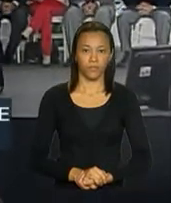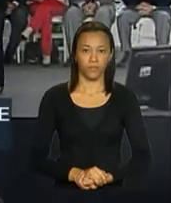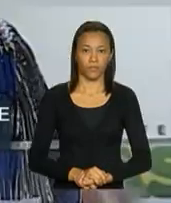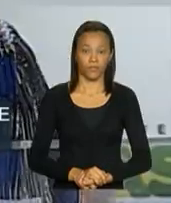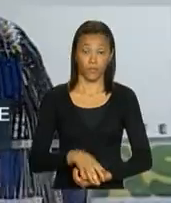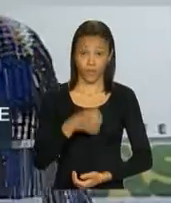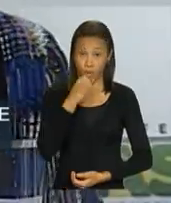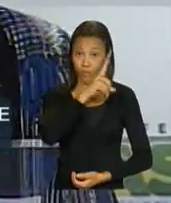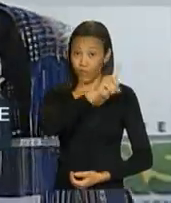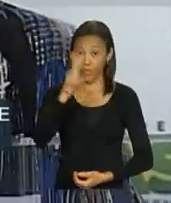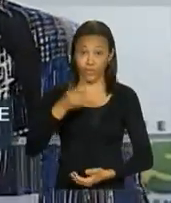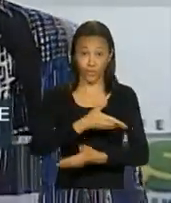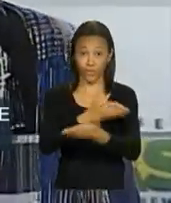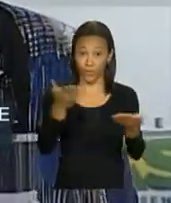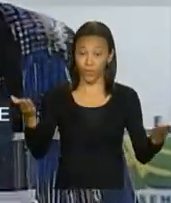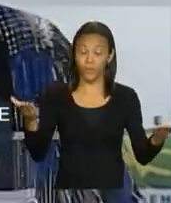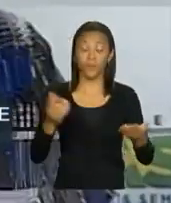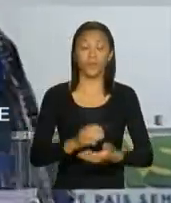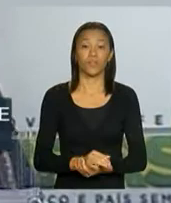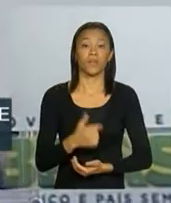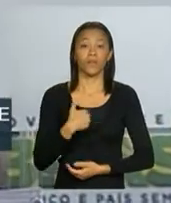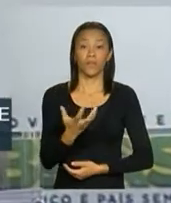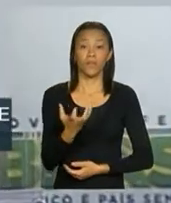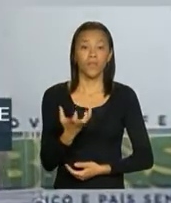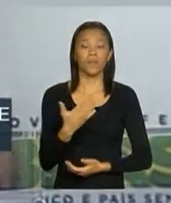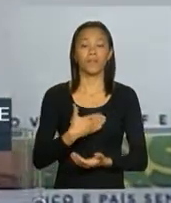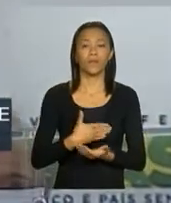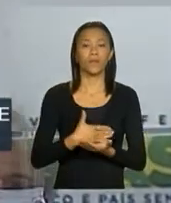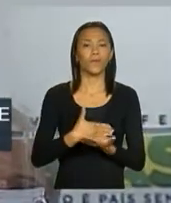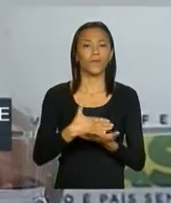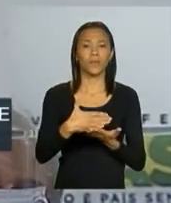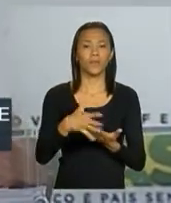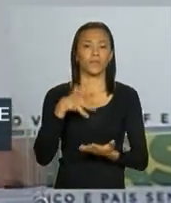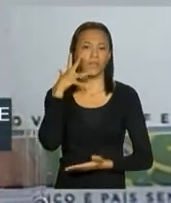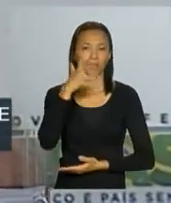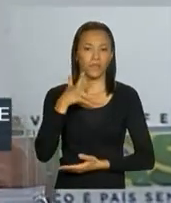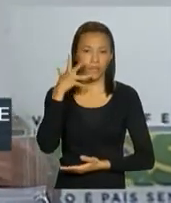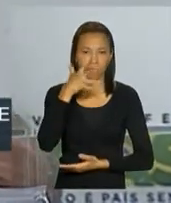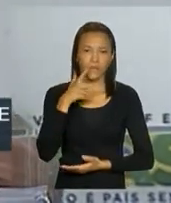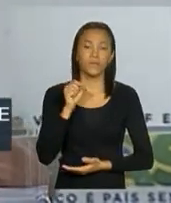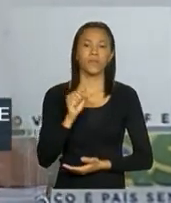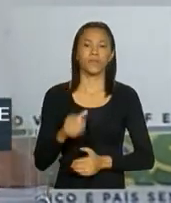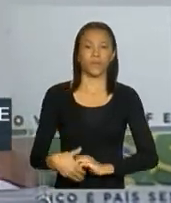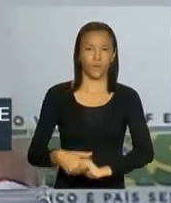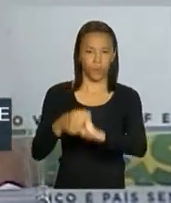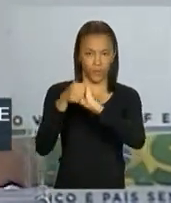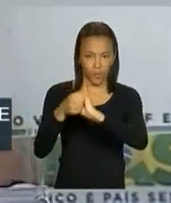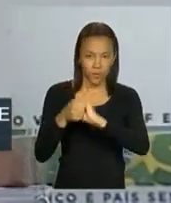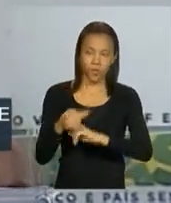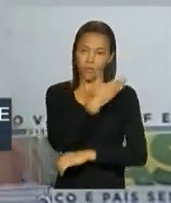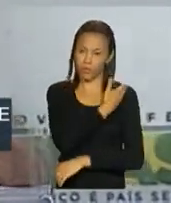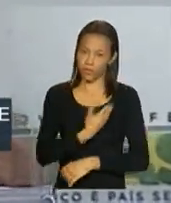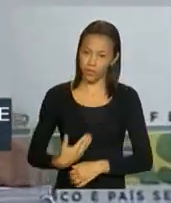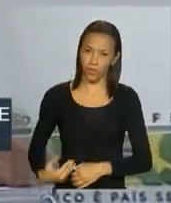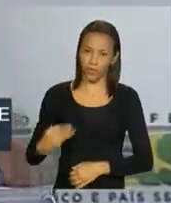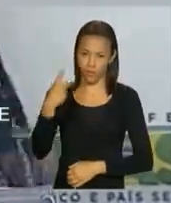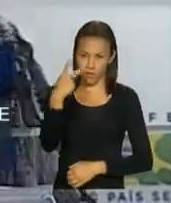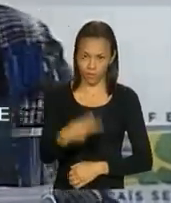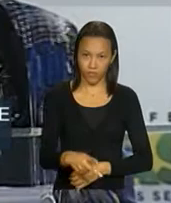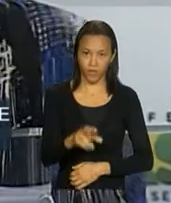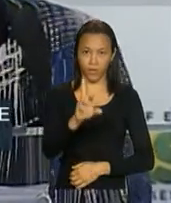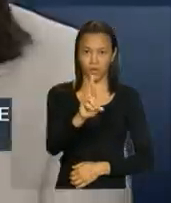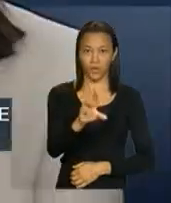Oi bom dia a todos eu queria iniciar cumprimentando A governadora Roseana